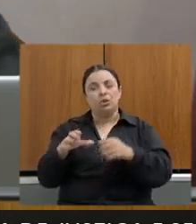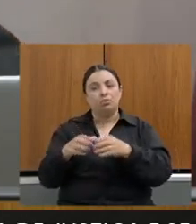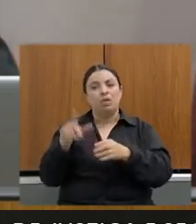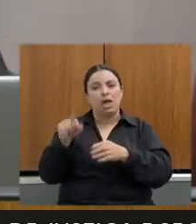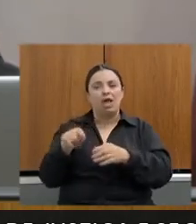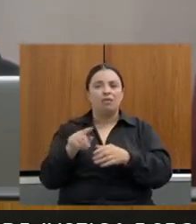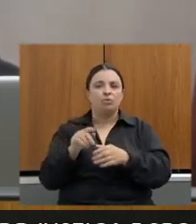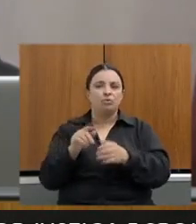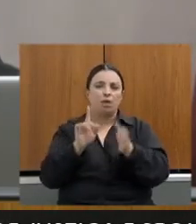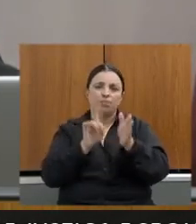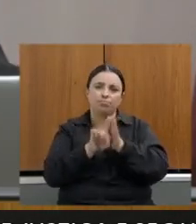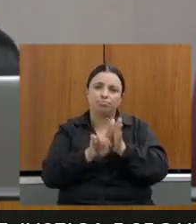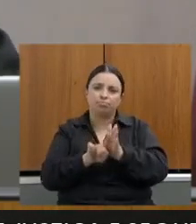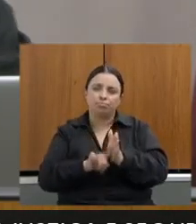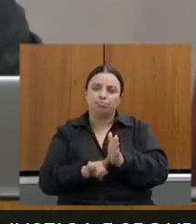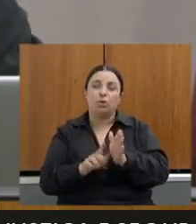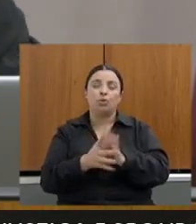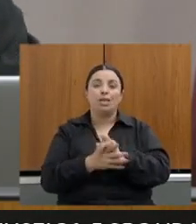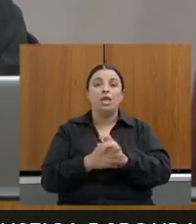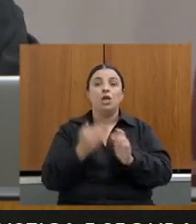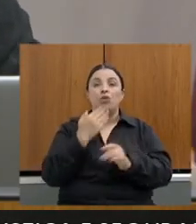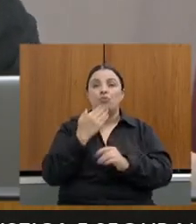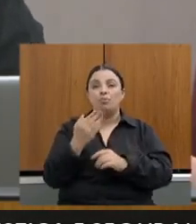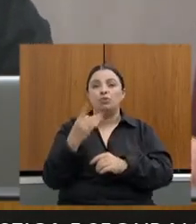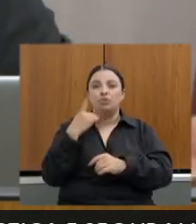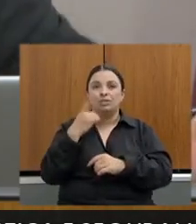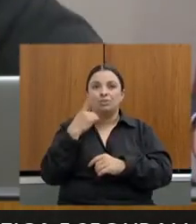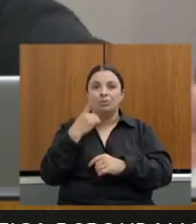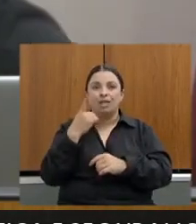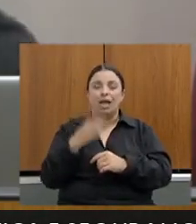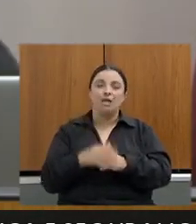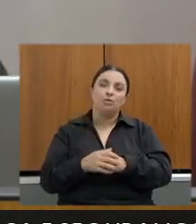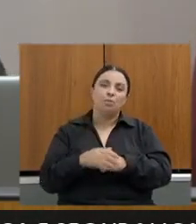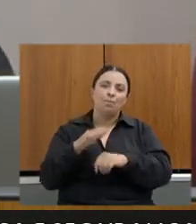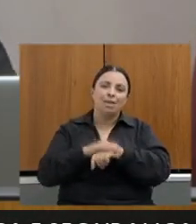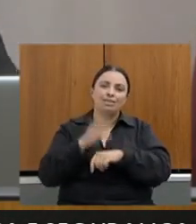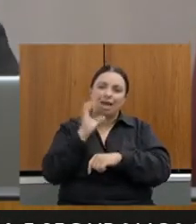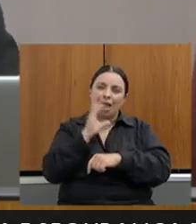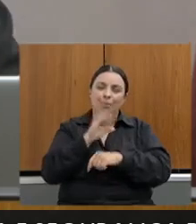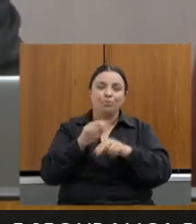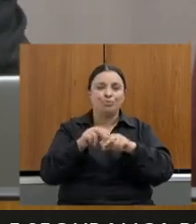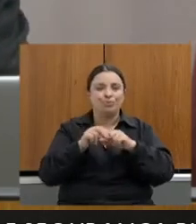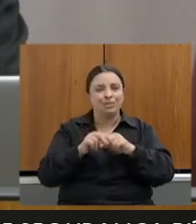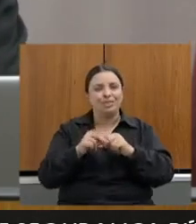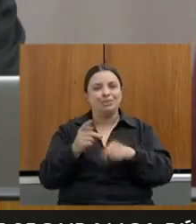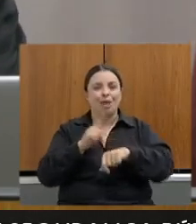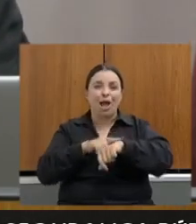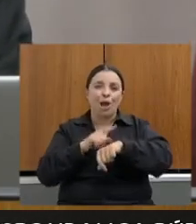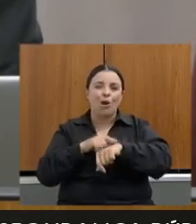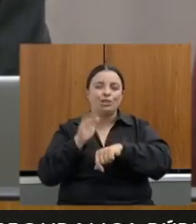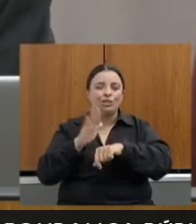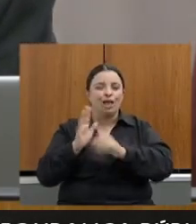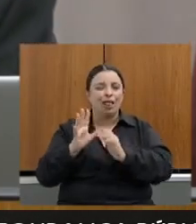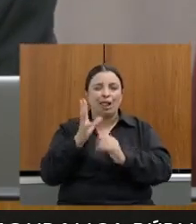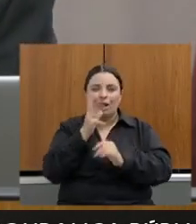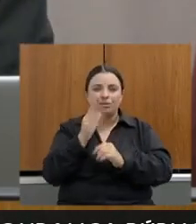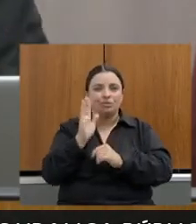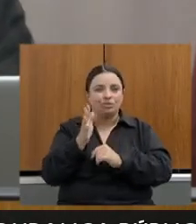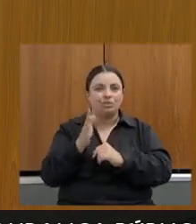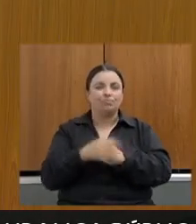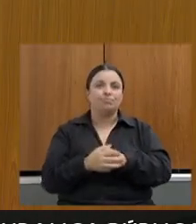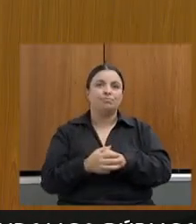agora não vão pedir o deputado que sejam mais Breves por causa adiantado da hora que eu falava deputada deputados são coisas